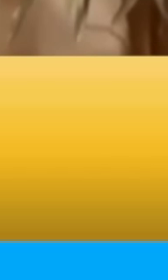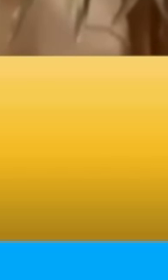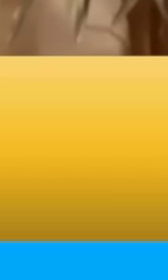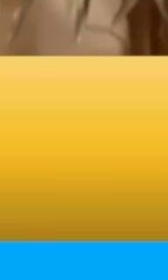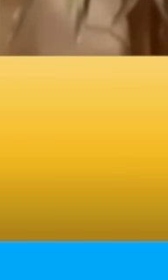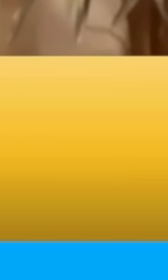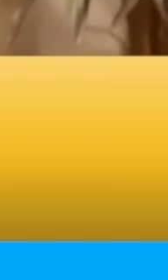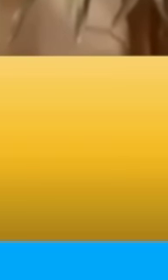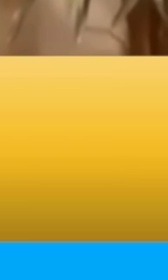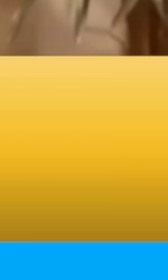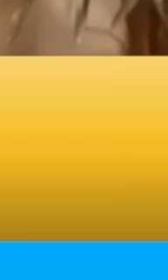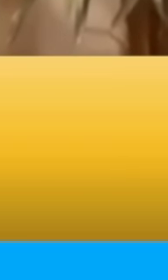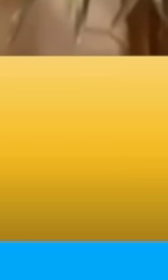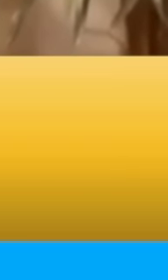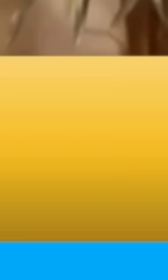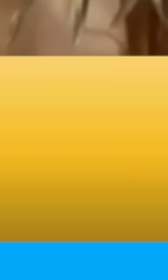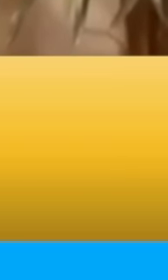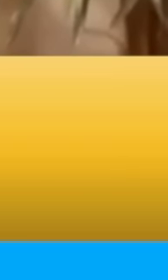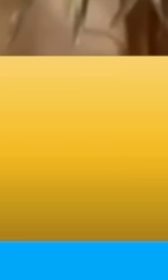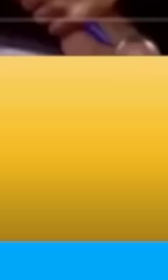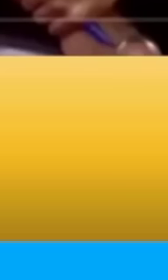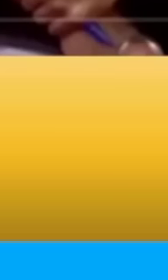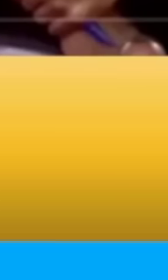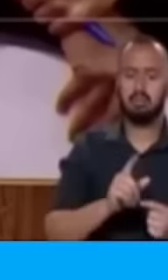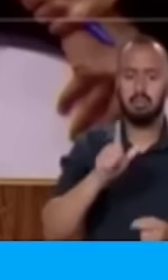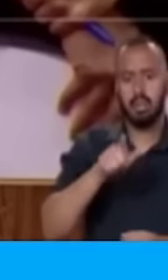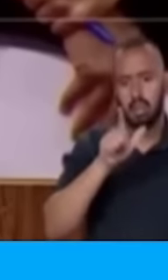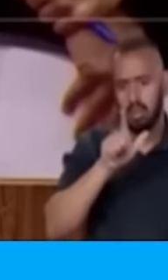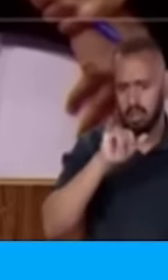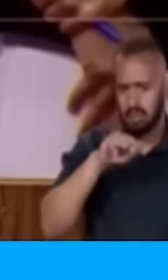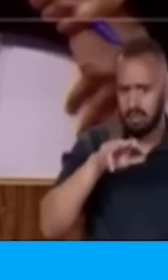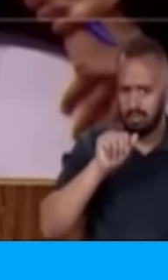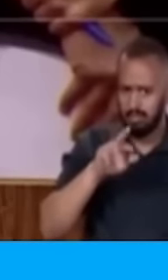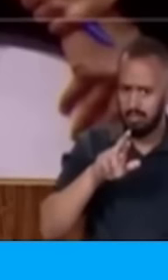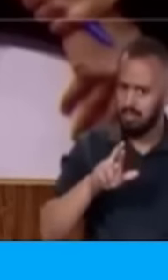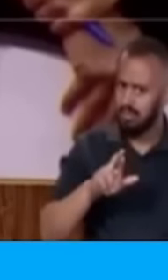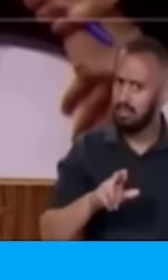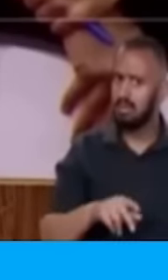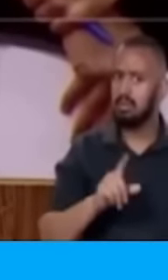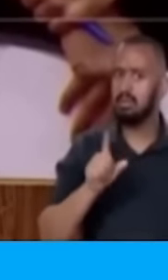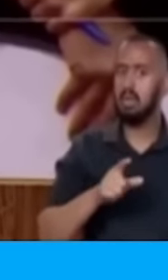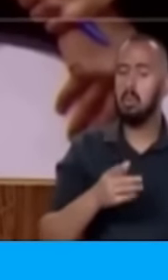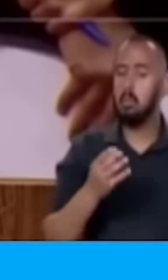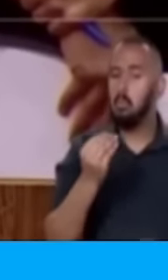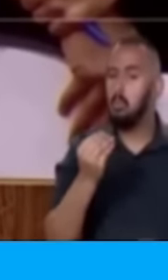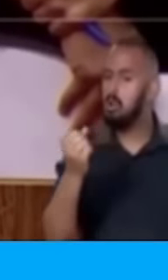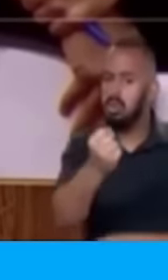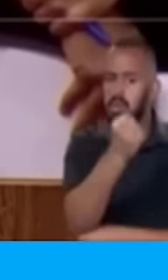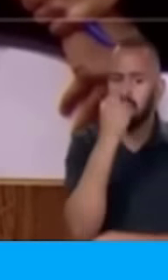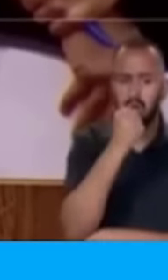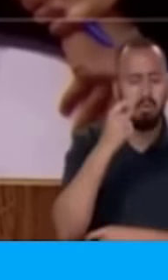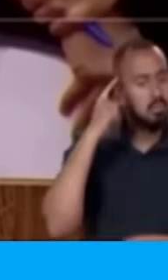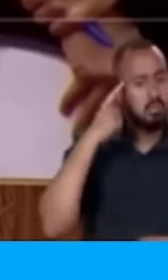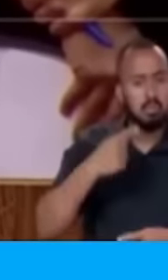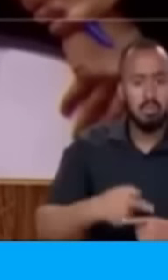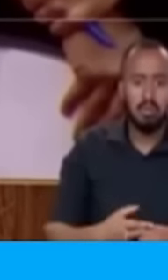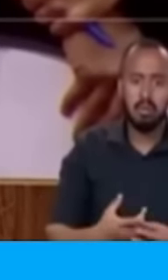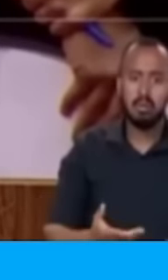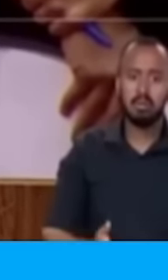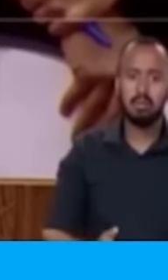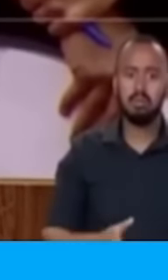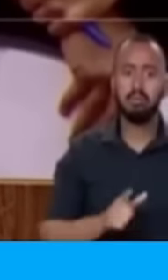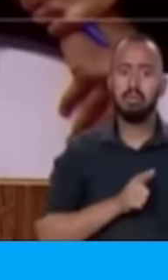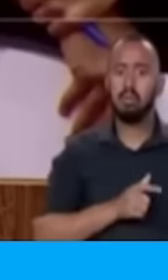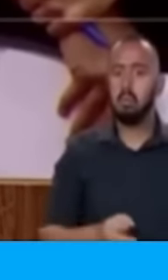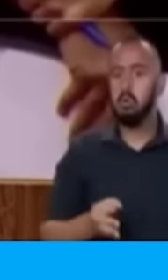réu confesso. É um caso extremamente grave, porque, de fato, nós temos uma jurisprudência no